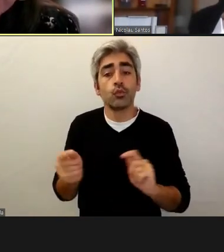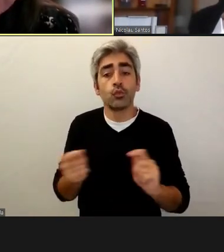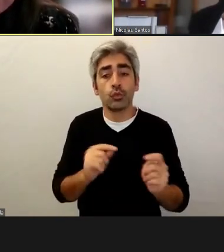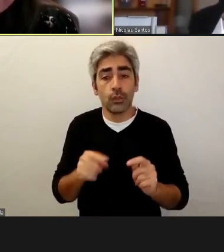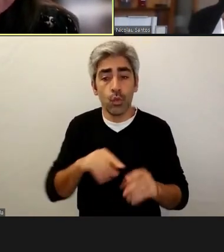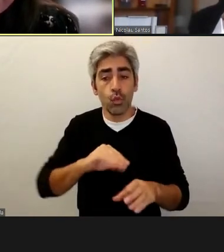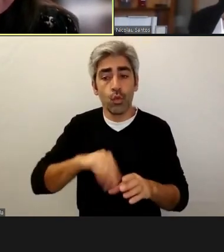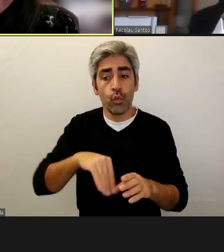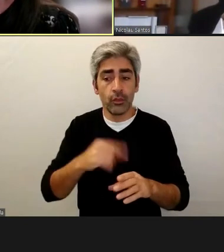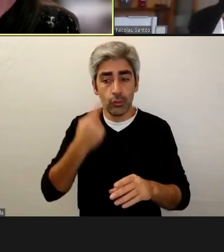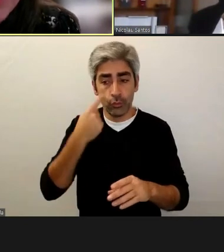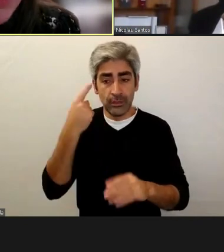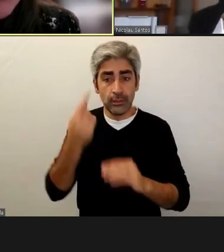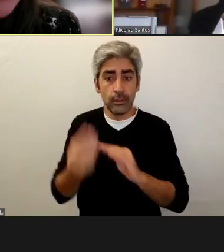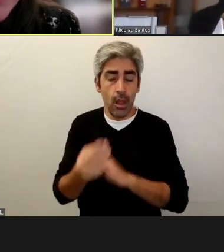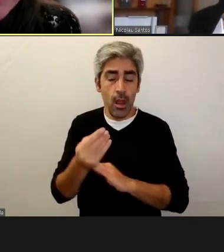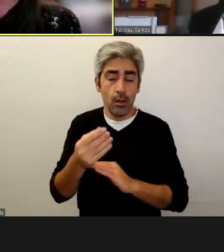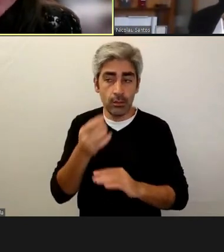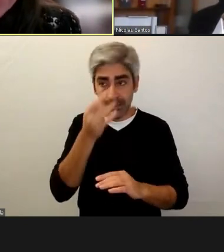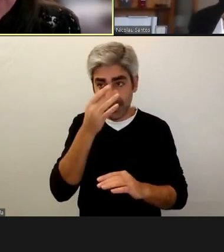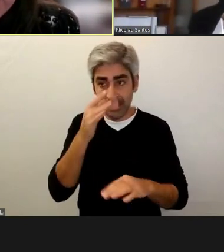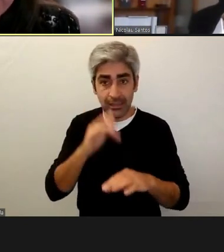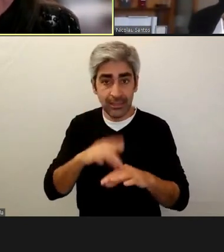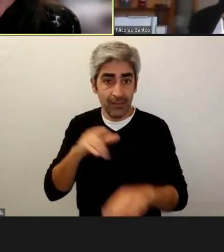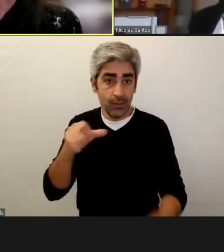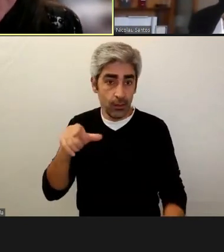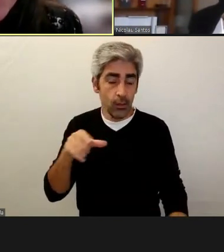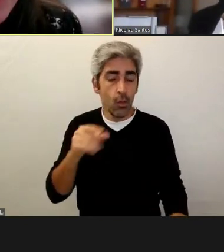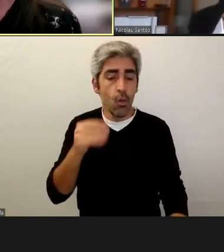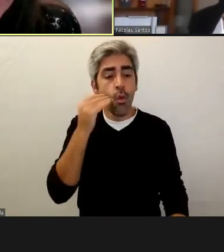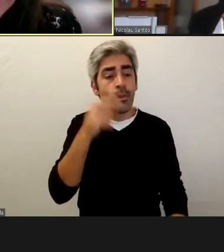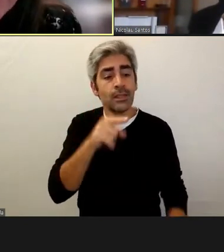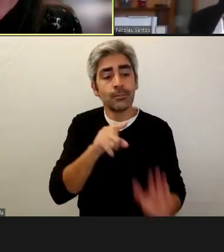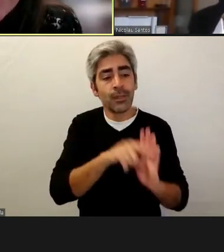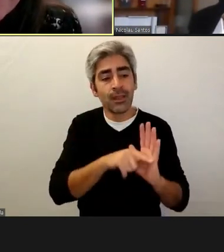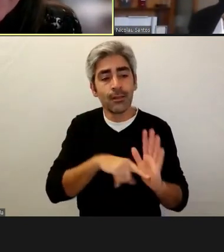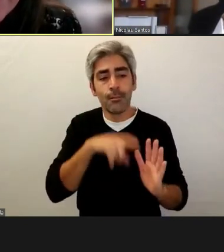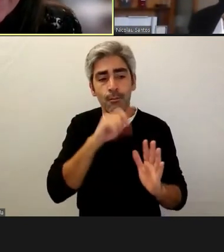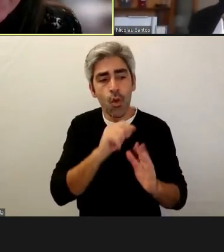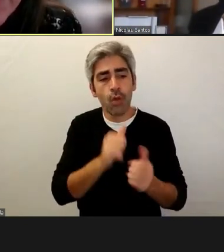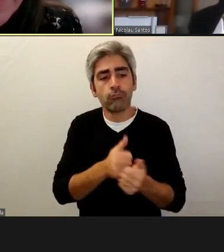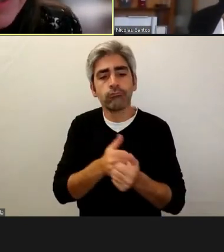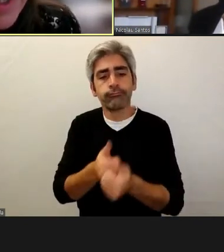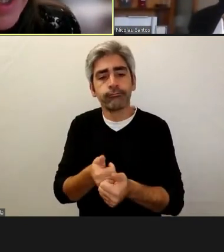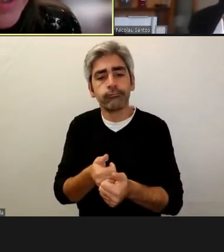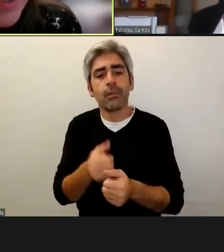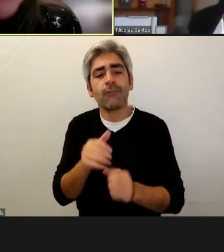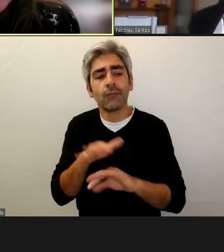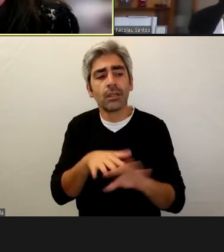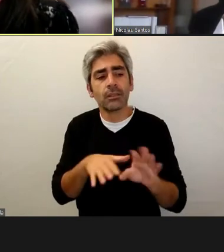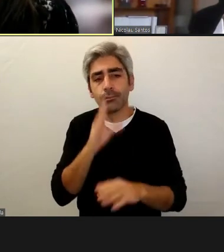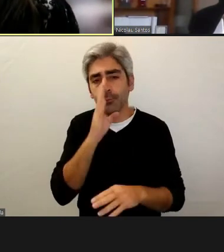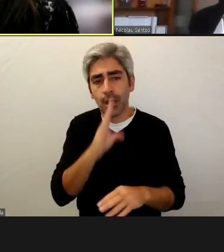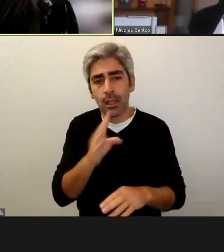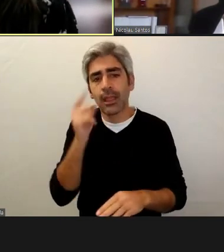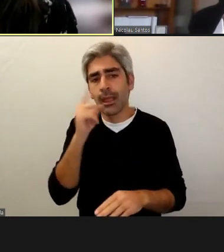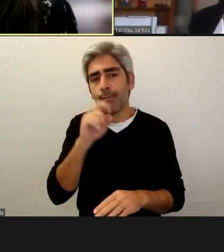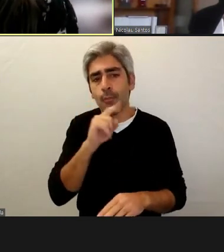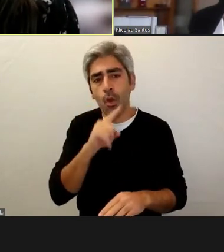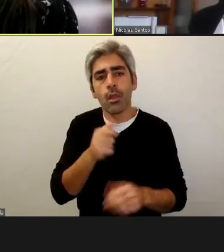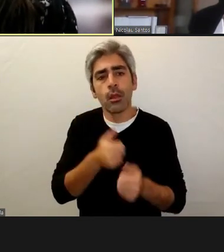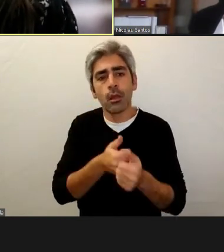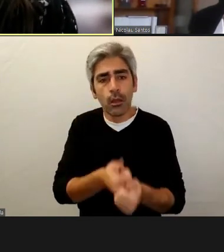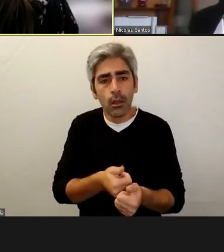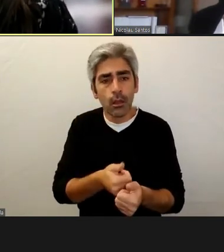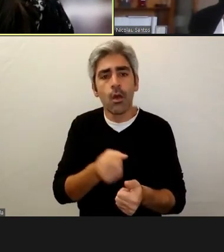contexto particularmente delicado, como é que essas medidas podem ser adotadas e, designadamente, quem vai poder adotá-las e em